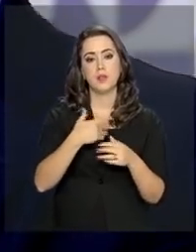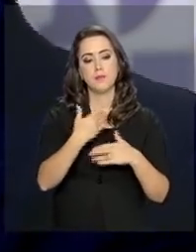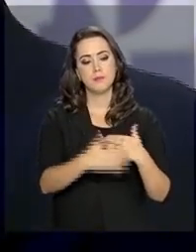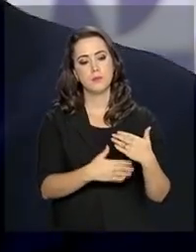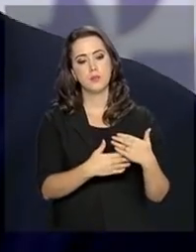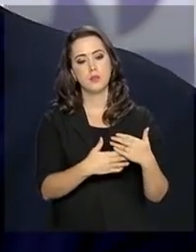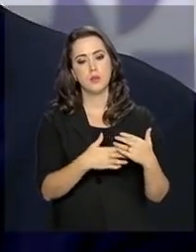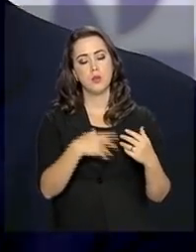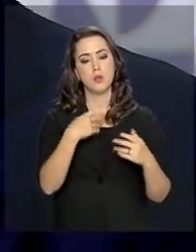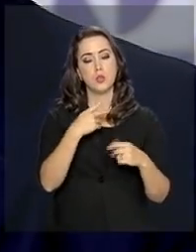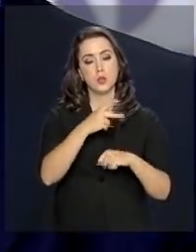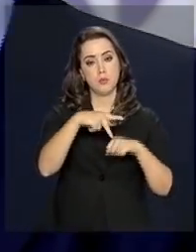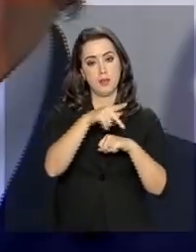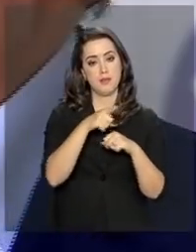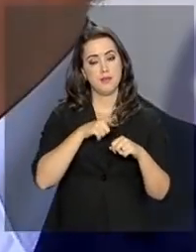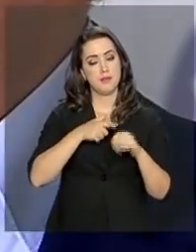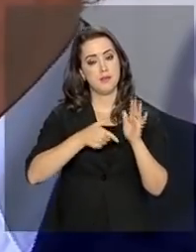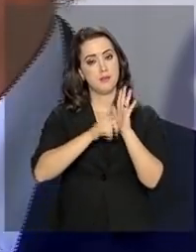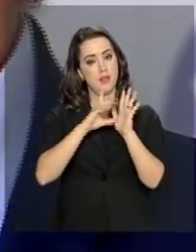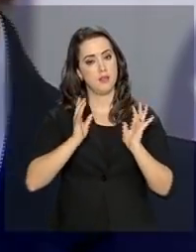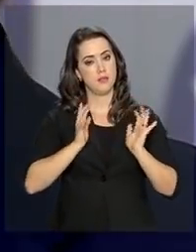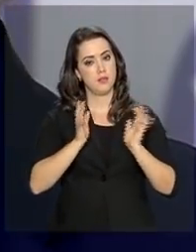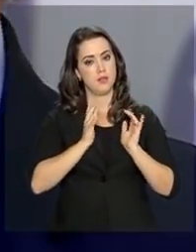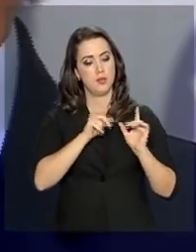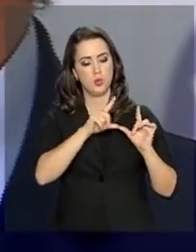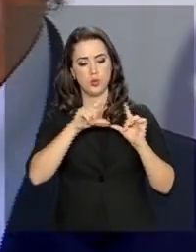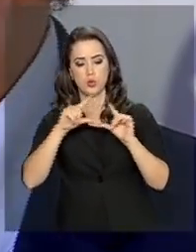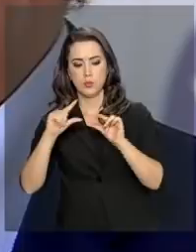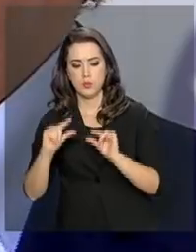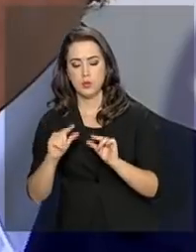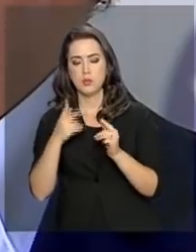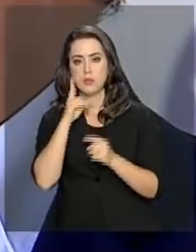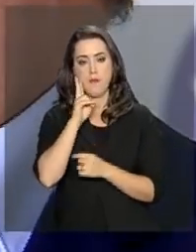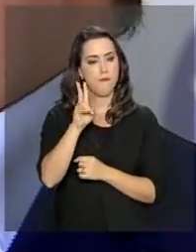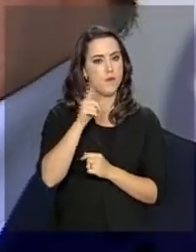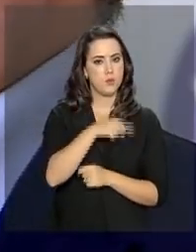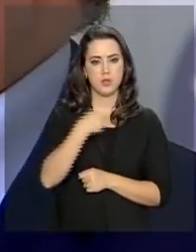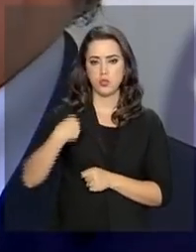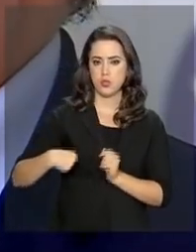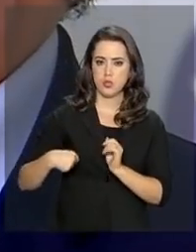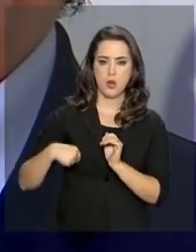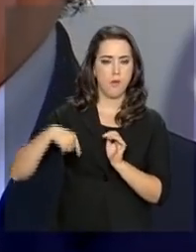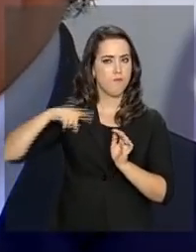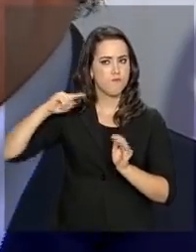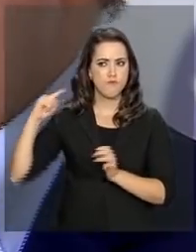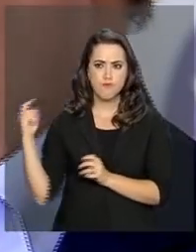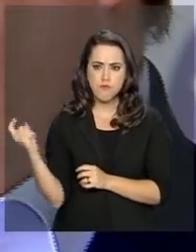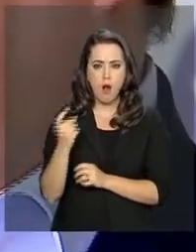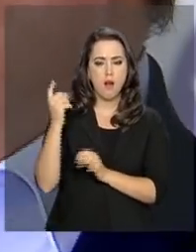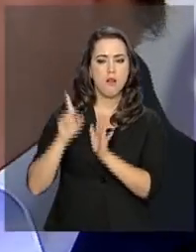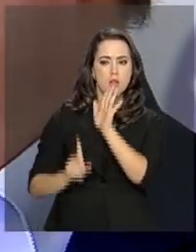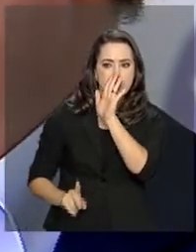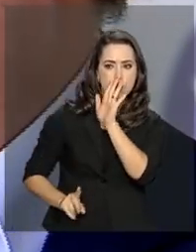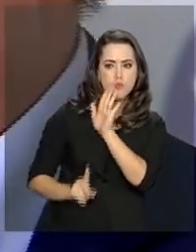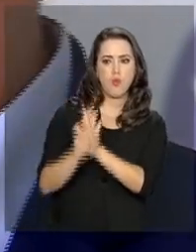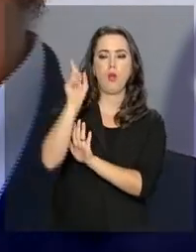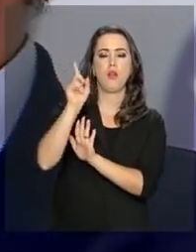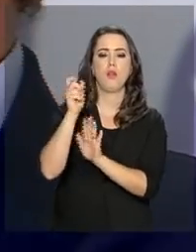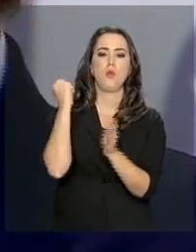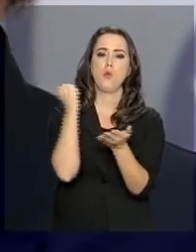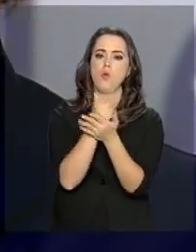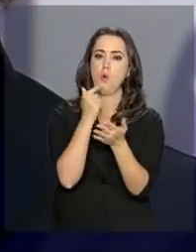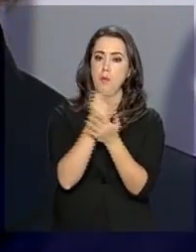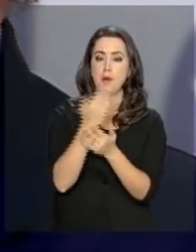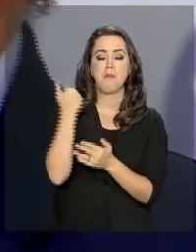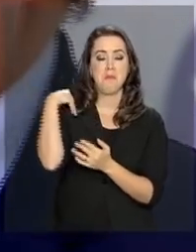ou perdendo peso na economia mundial você teve notável ascensão da china que em termos de qualidade poder de compra já